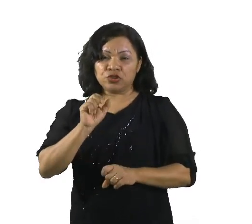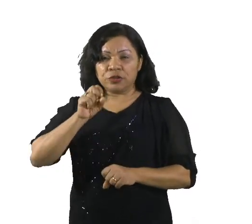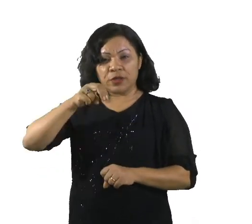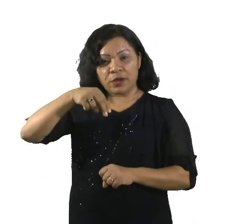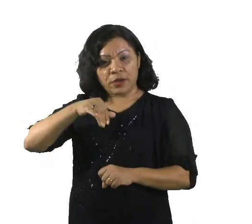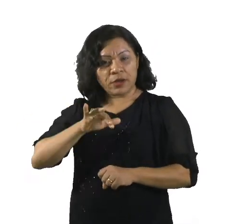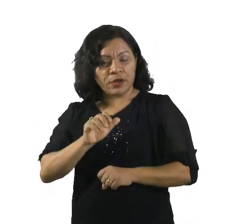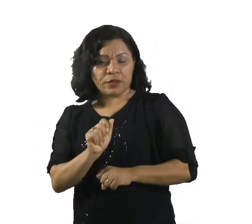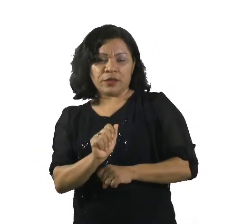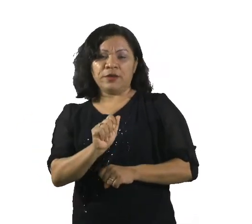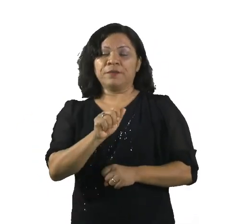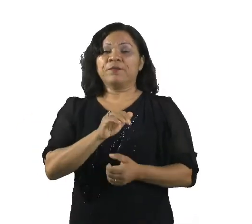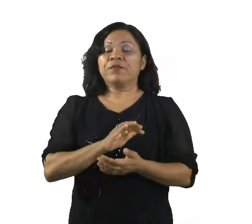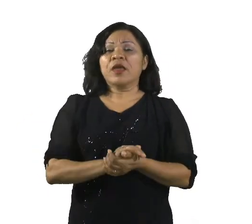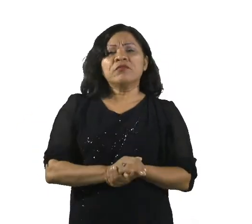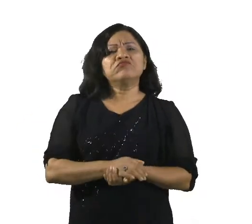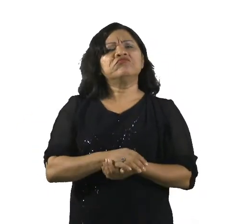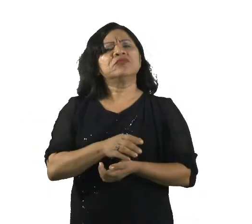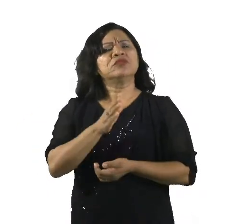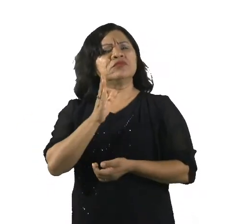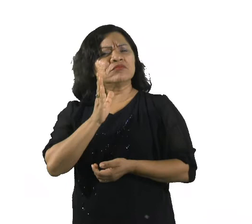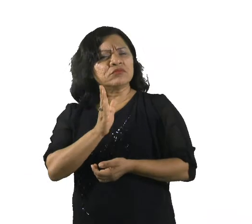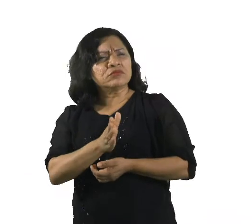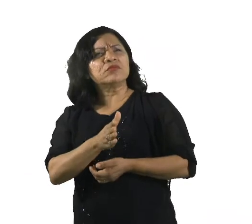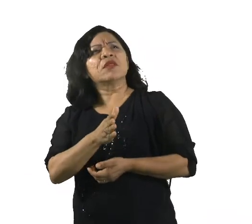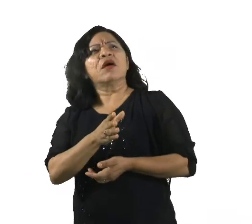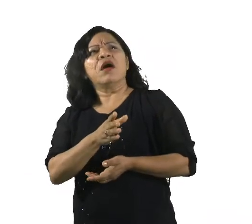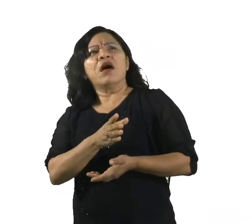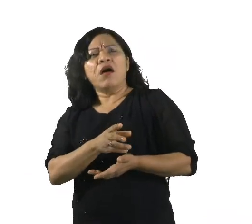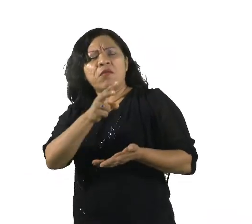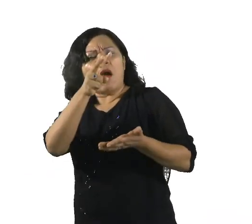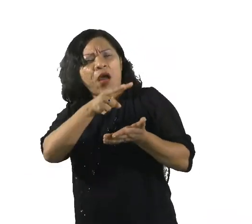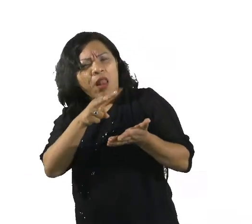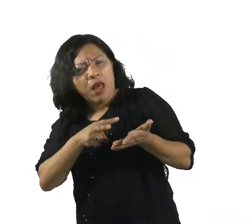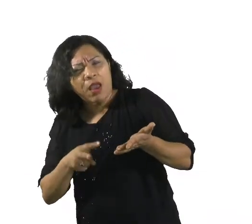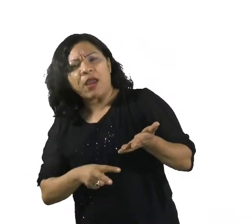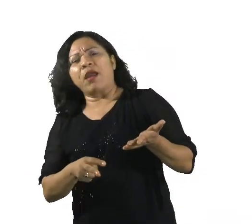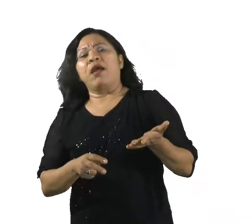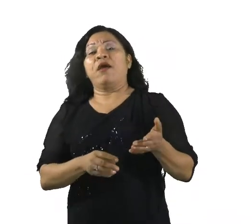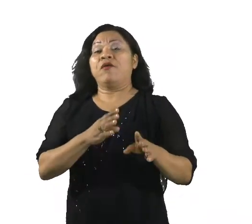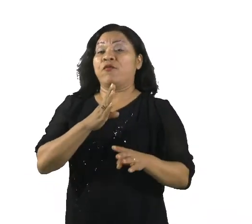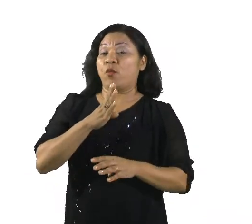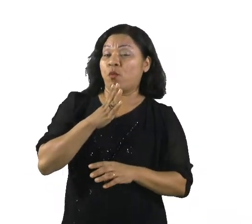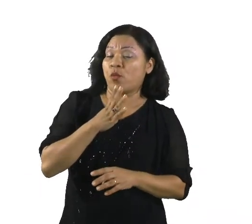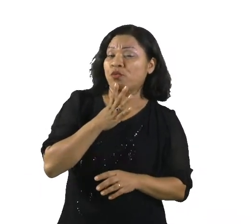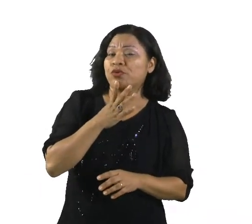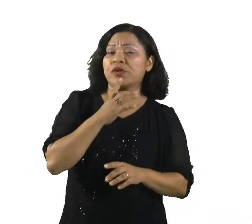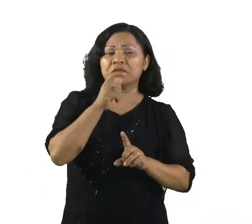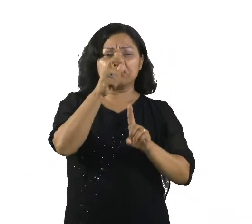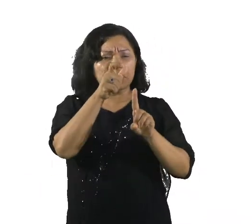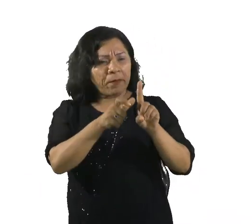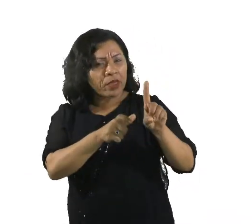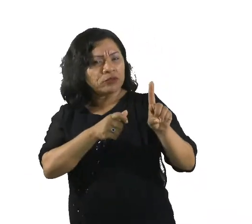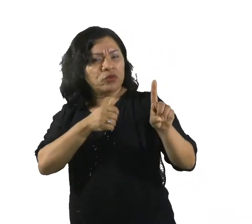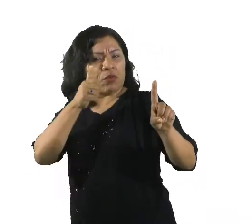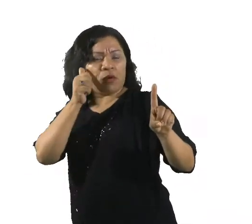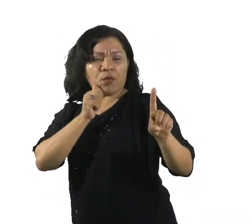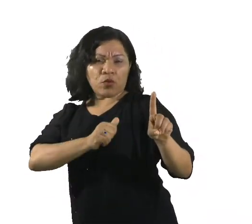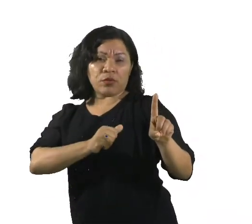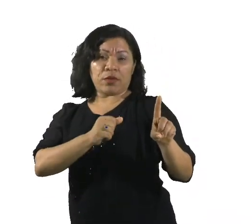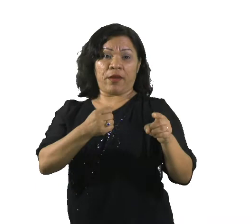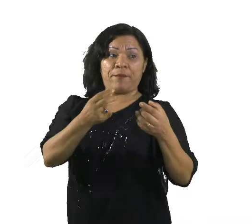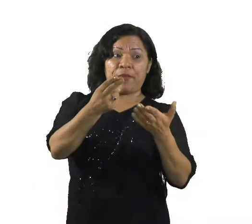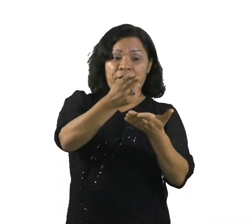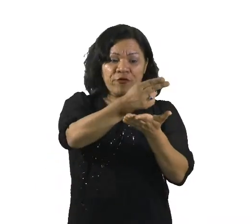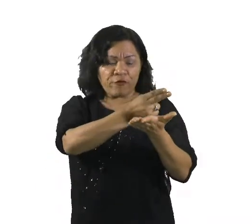a leitura vocês vão saber quem é ela, o que acontece, porque tem várias pessoas. Vocês vão lembrar bem dessa pintura quando